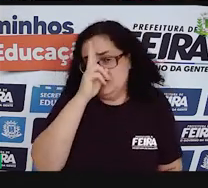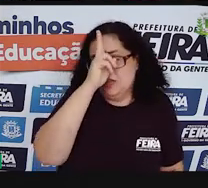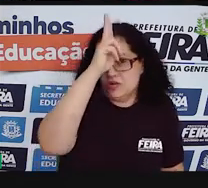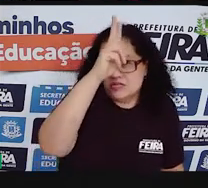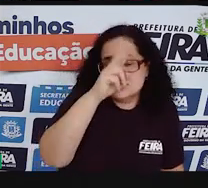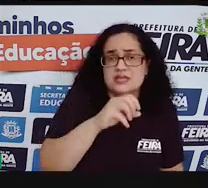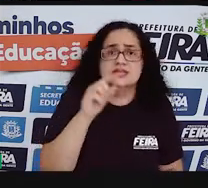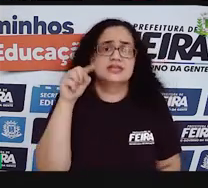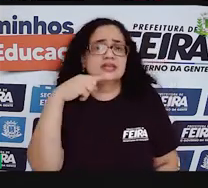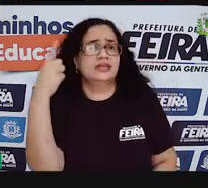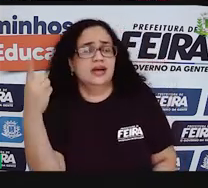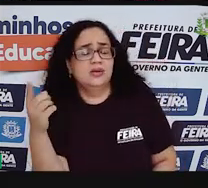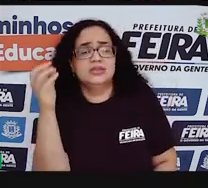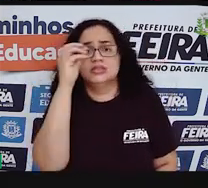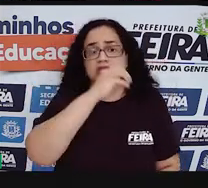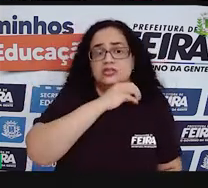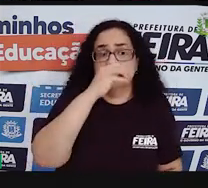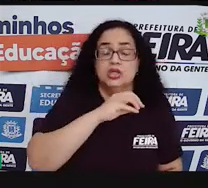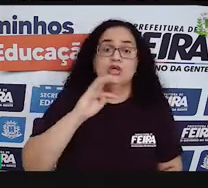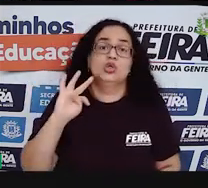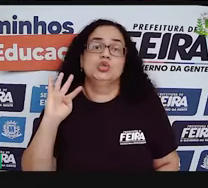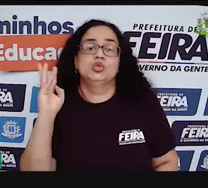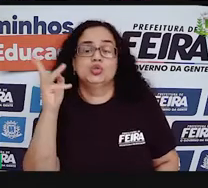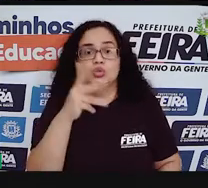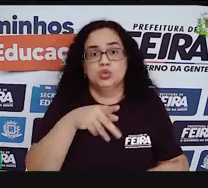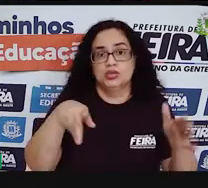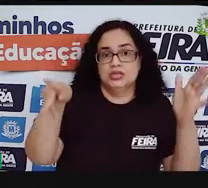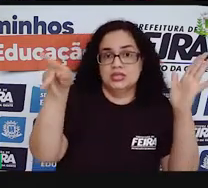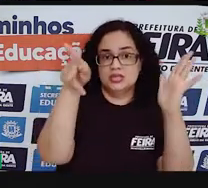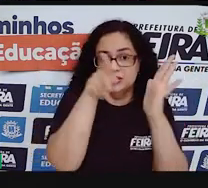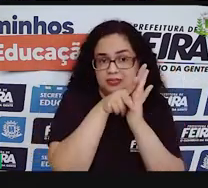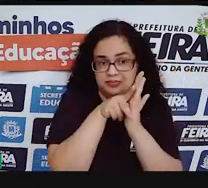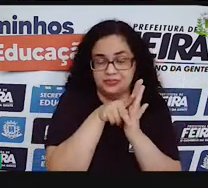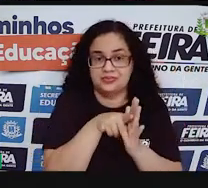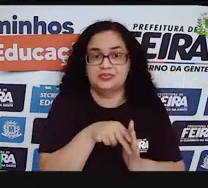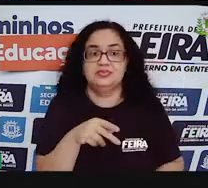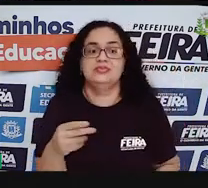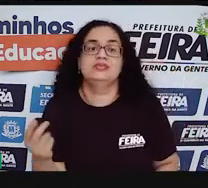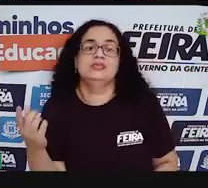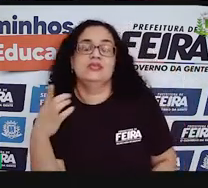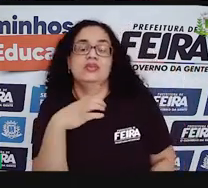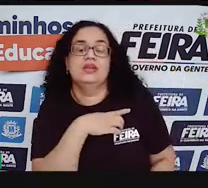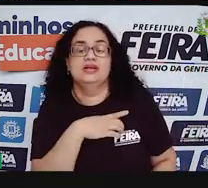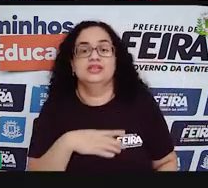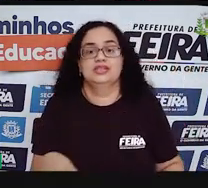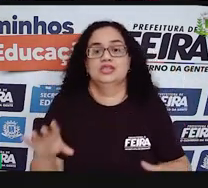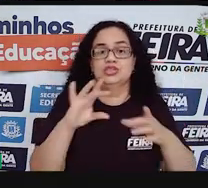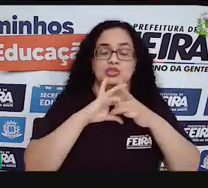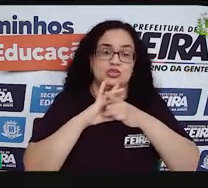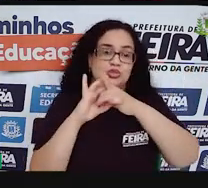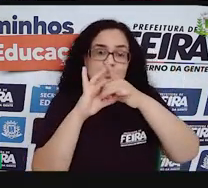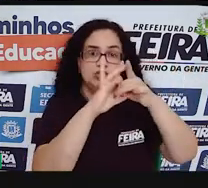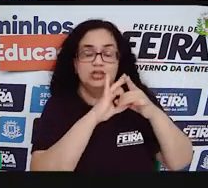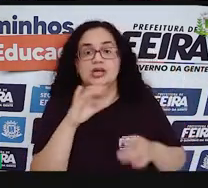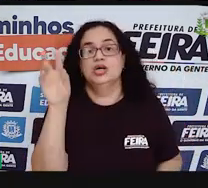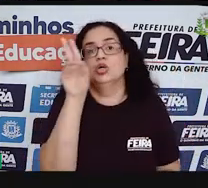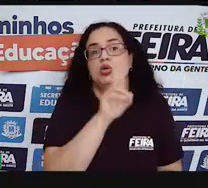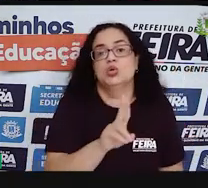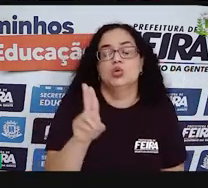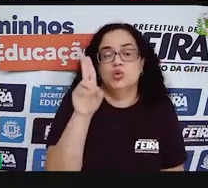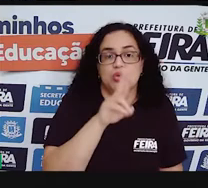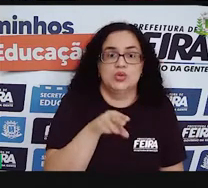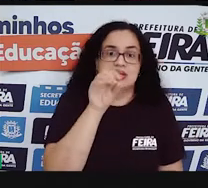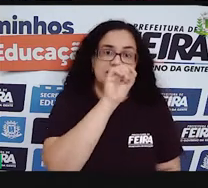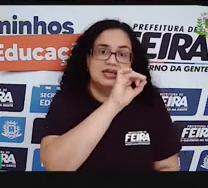resistência ou se não é resistente. Então, todas essas propriedades, elas estão associadas à utilidade